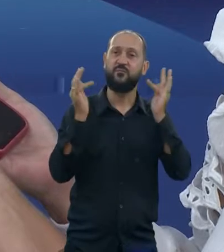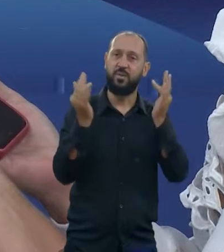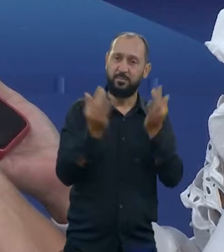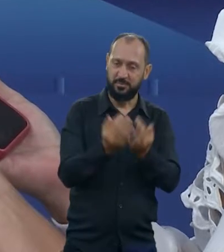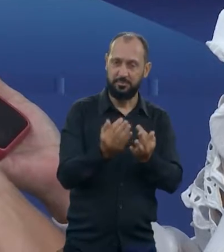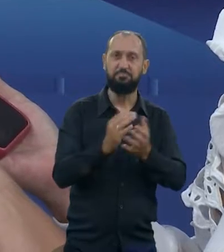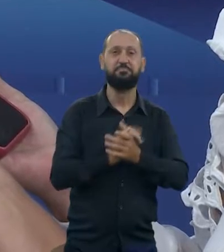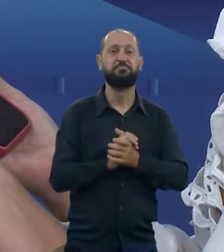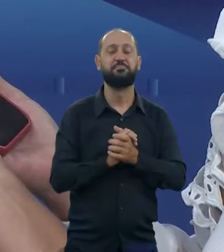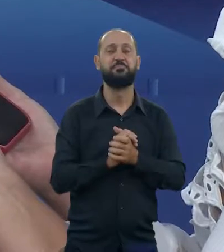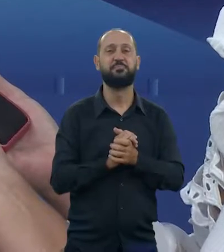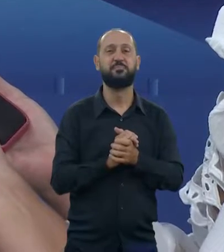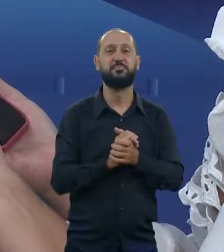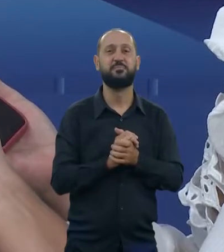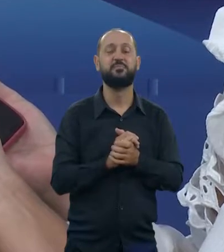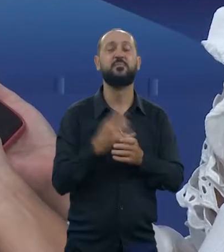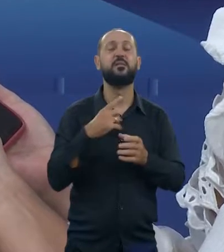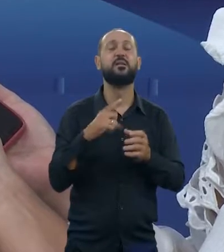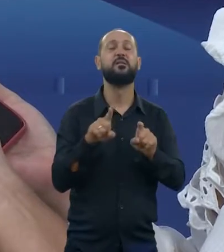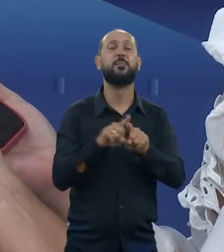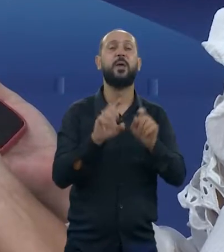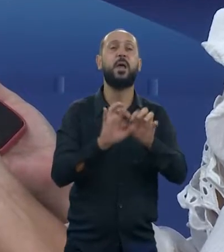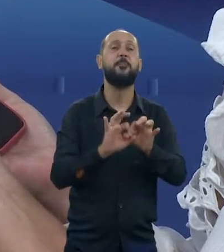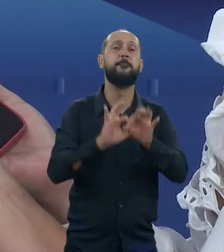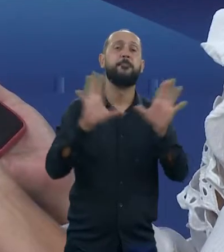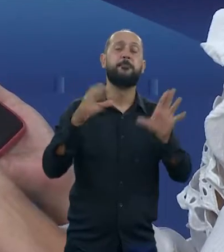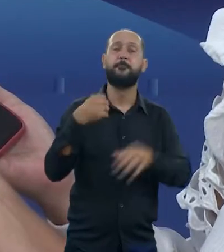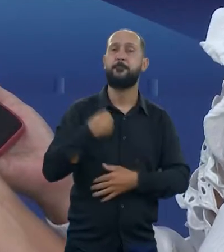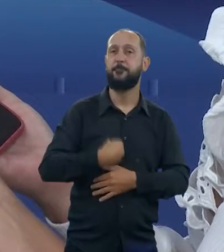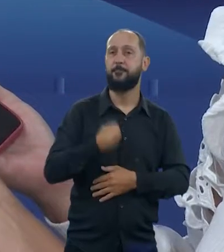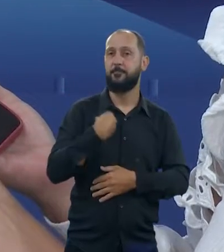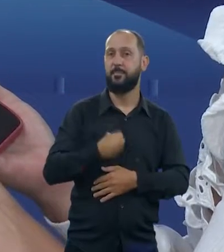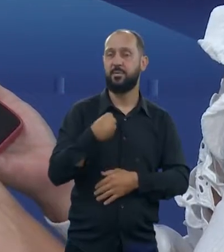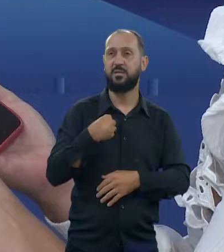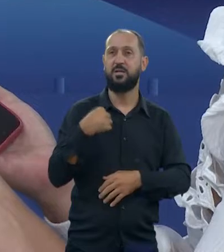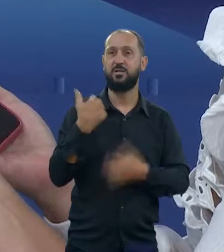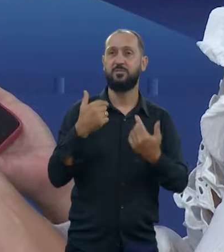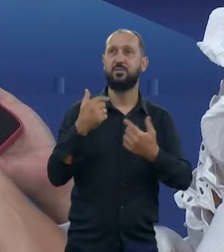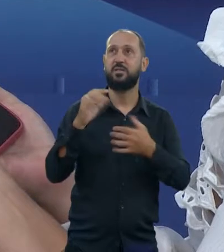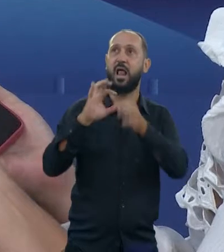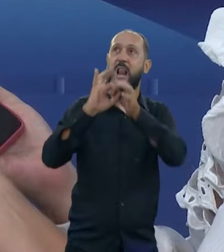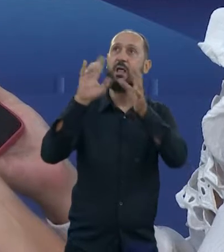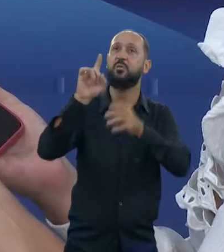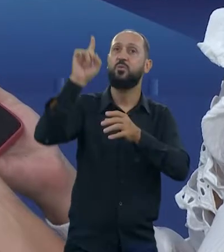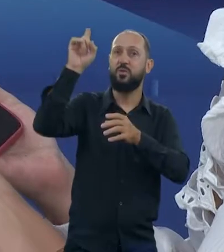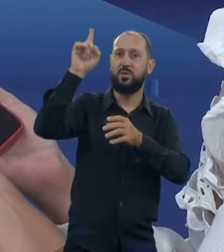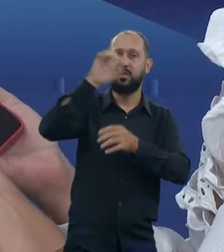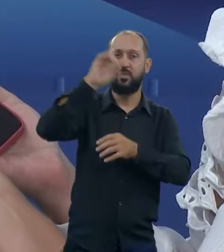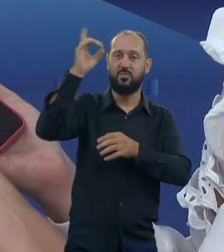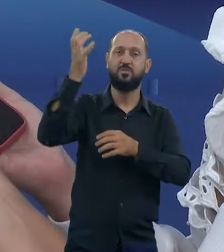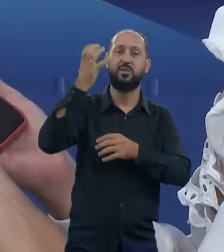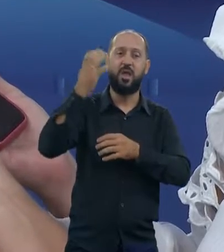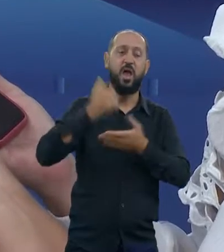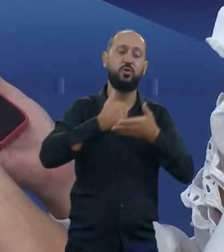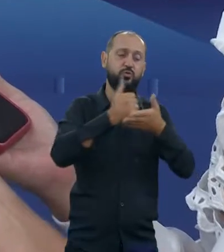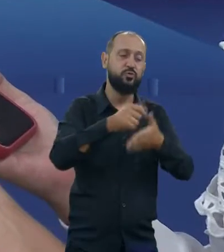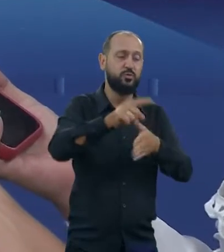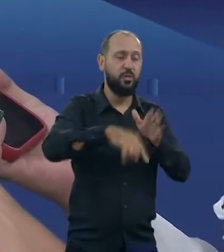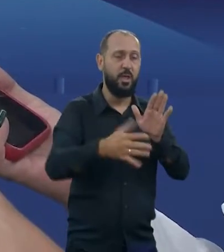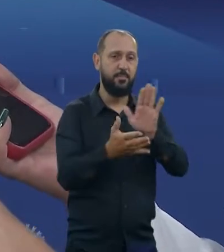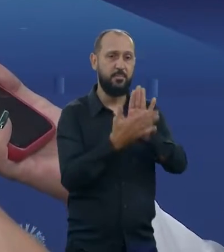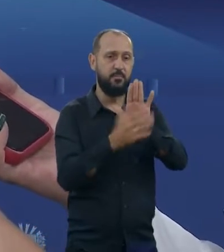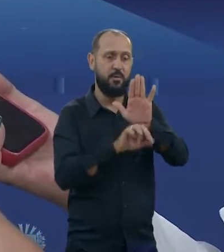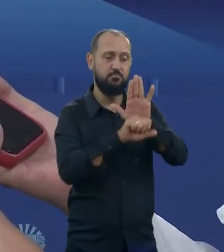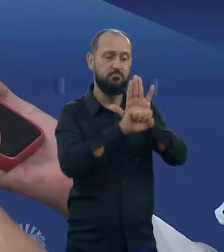da família e também a permissão de poder participar da obra divina, né, ajudando as